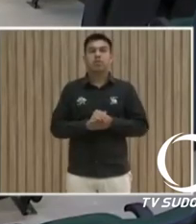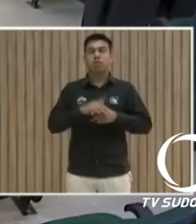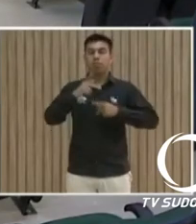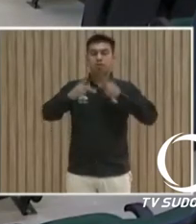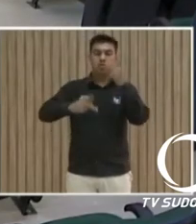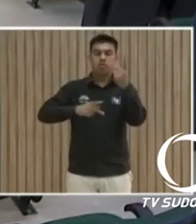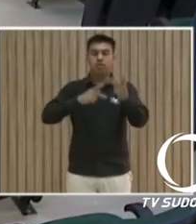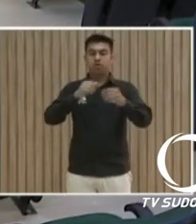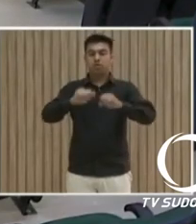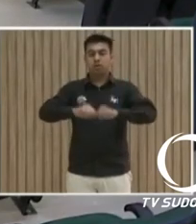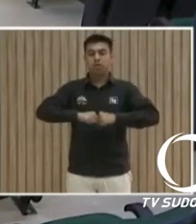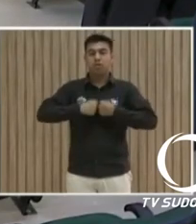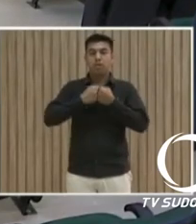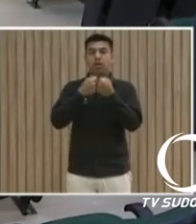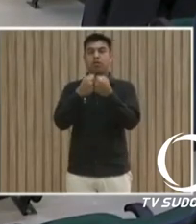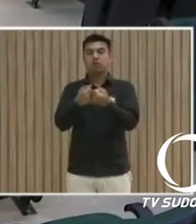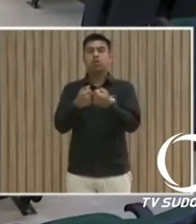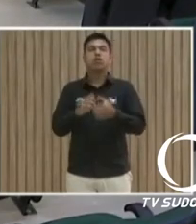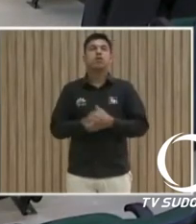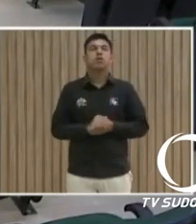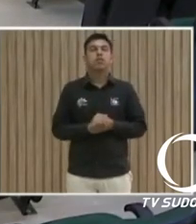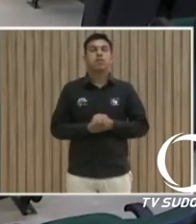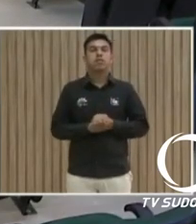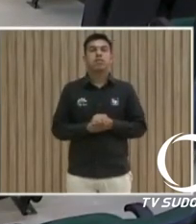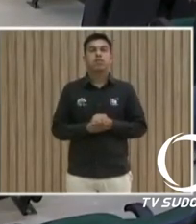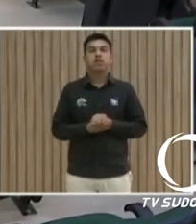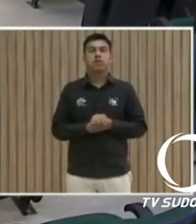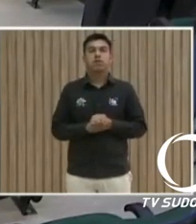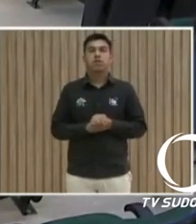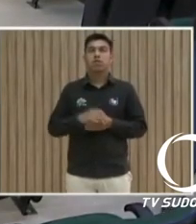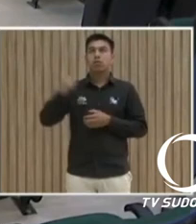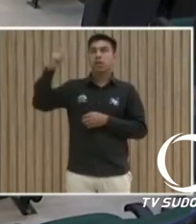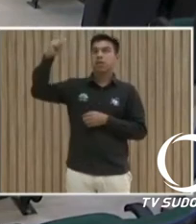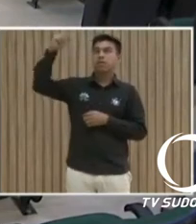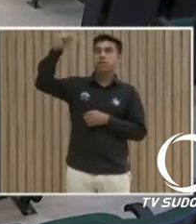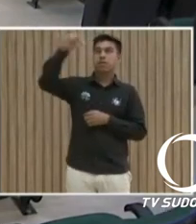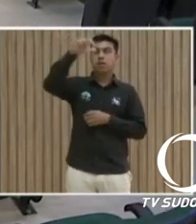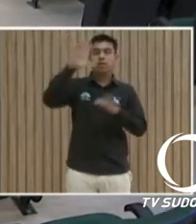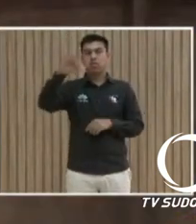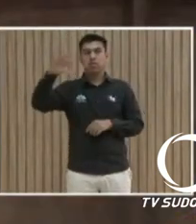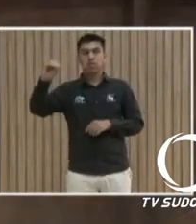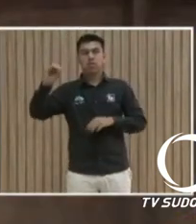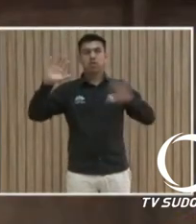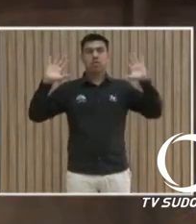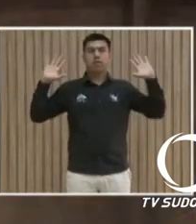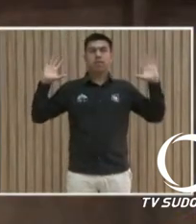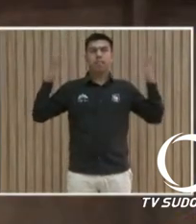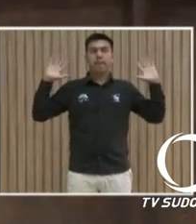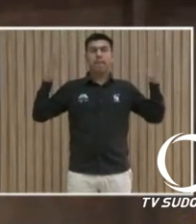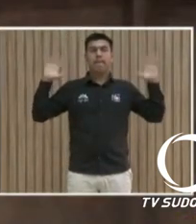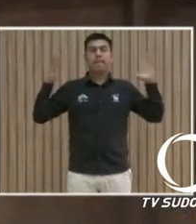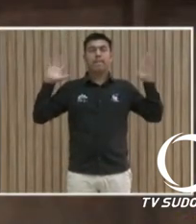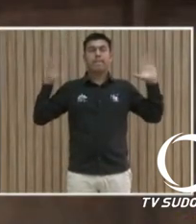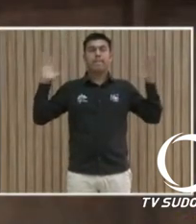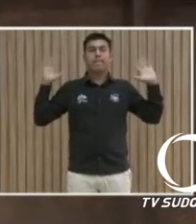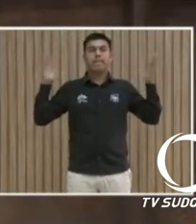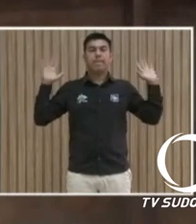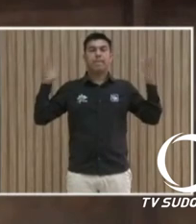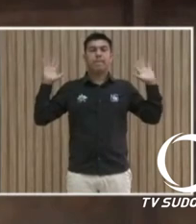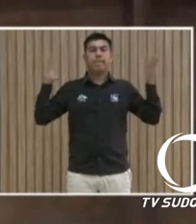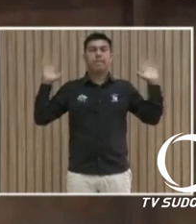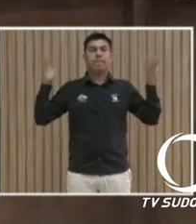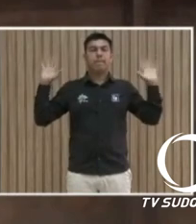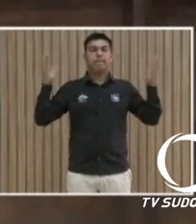a sessão solene foi prestigiada por amigos e familiares do advogado Andre ergert ele recebeu o título das mãos do vereador